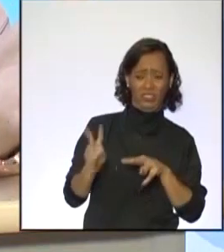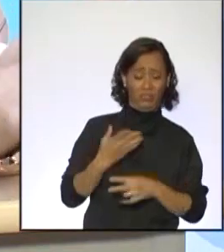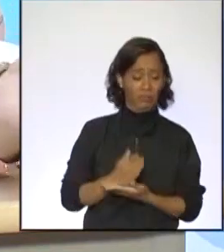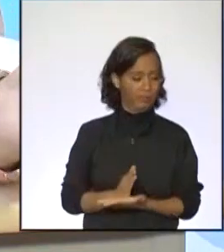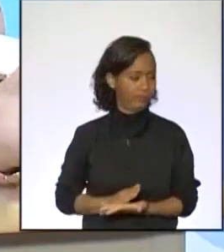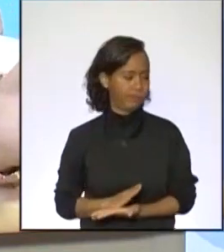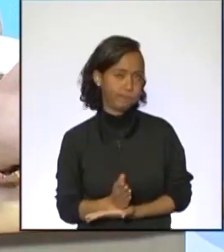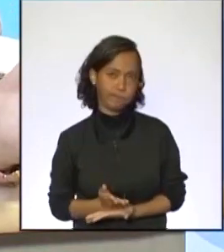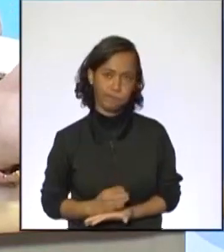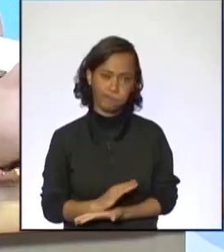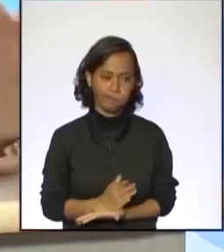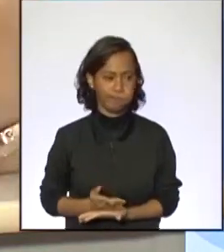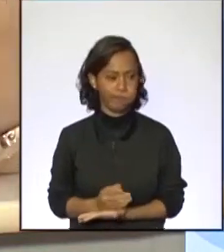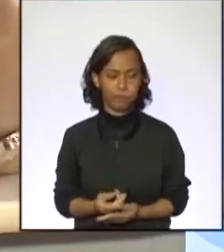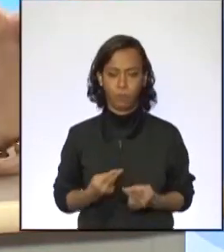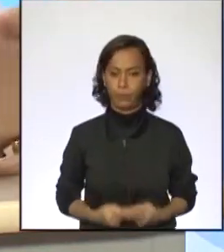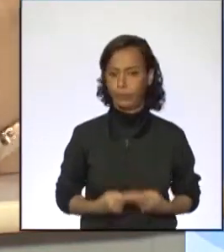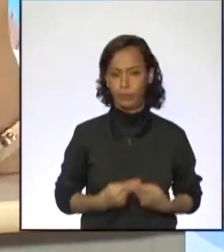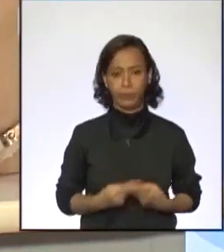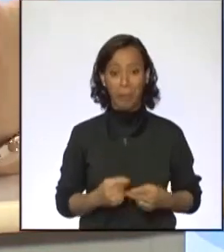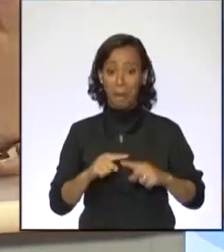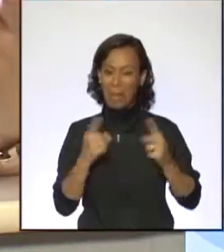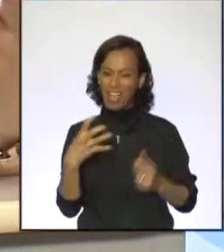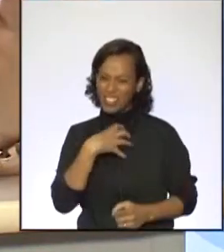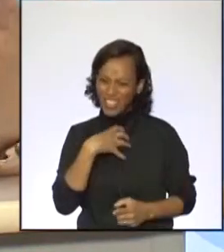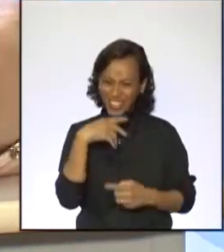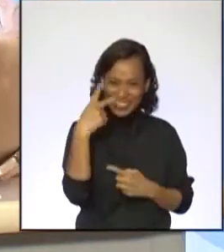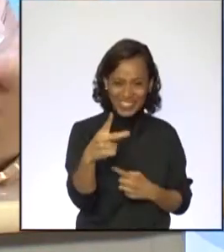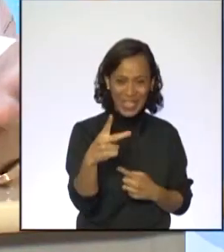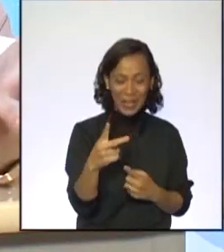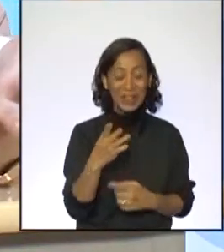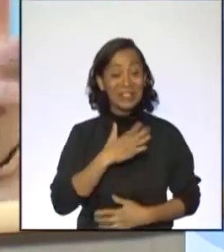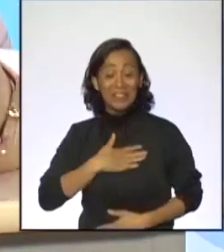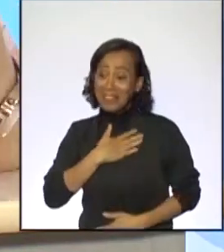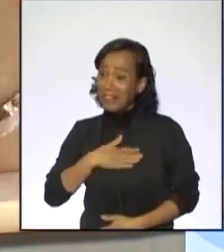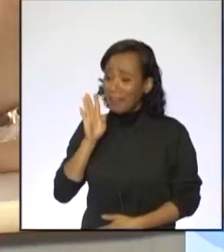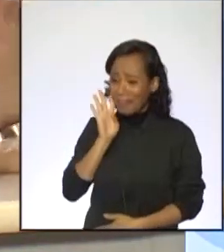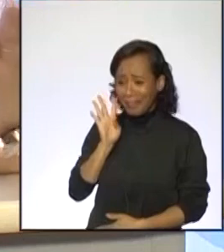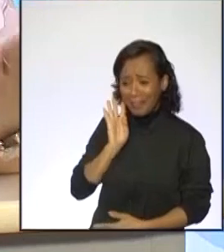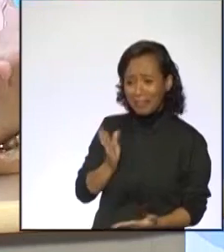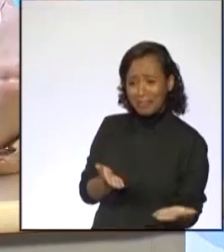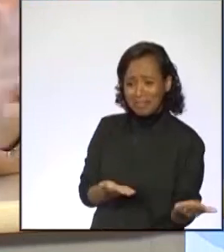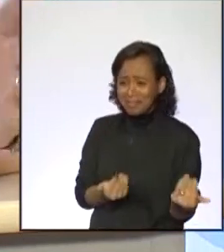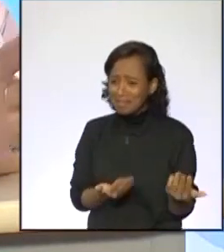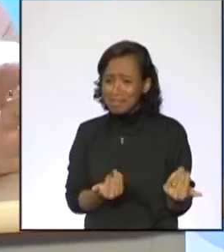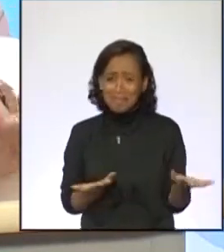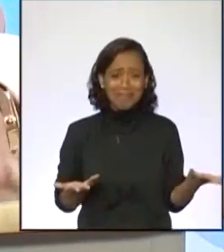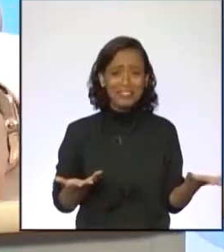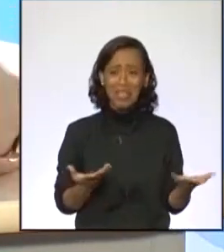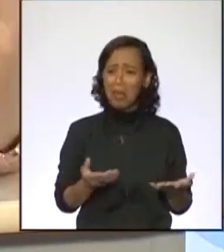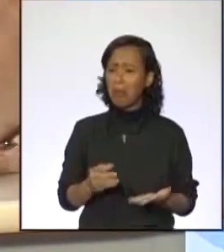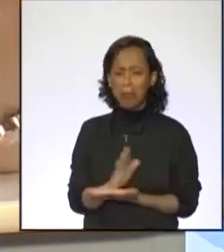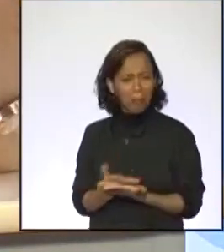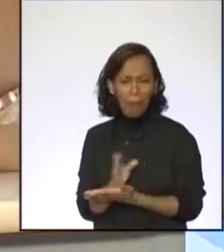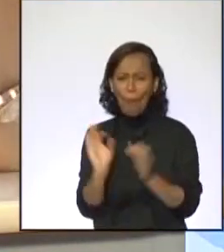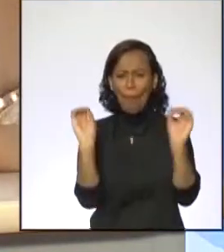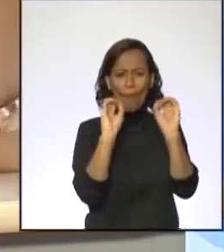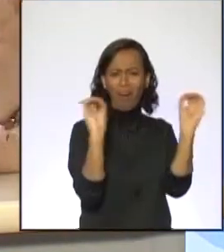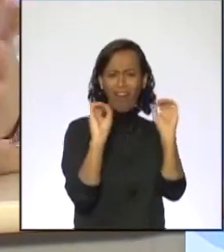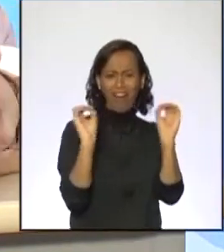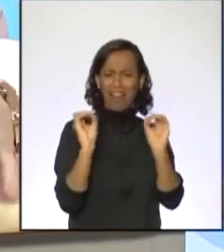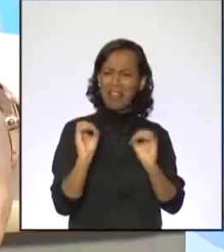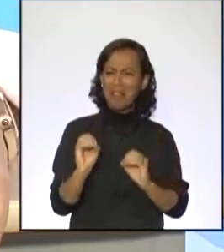prazer de ver essa cena à parte. Eu estou vendo aqui que é mais prazer do que incômodo. Olha, eu não me importaria, né? Eu poderia pedir